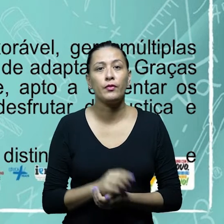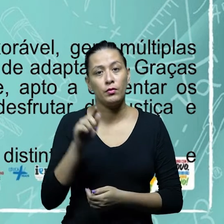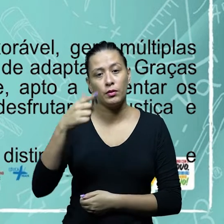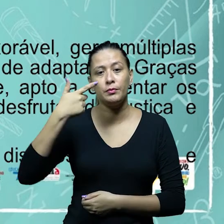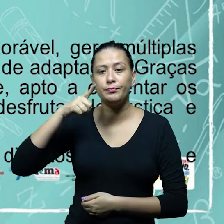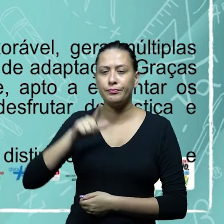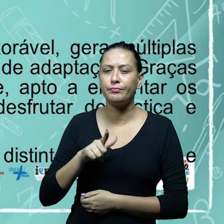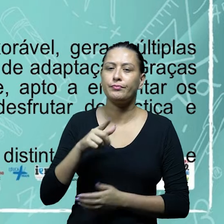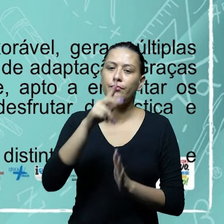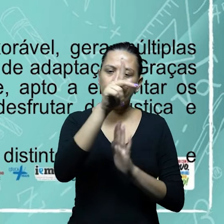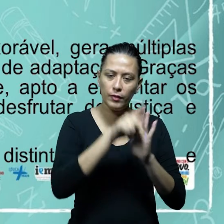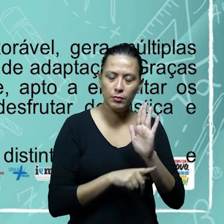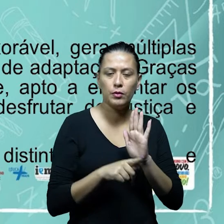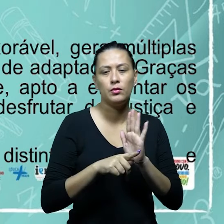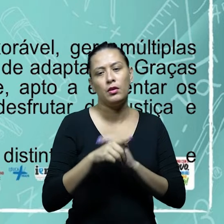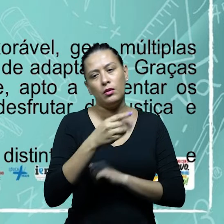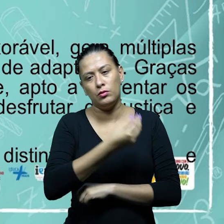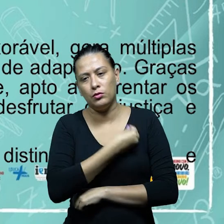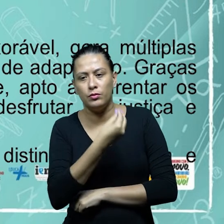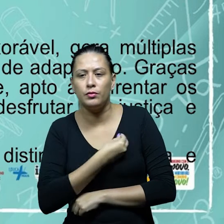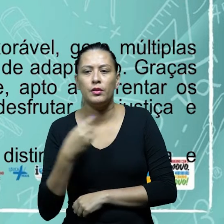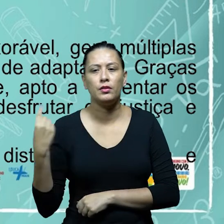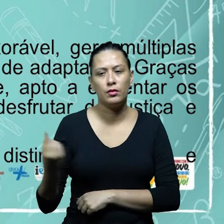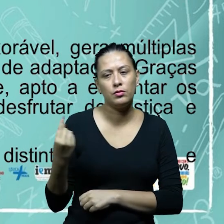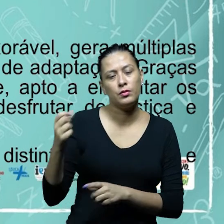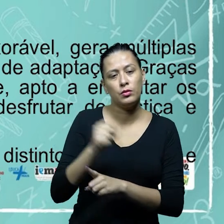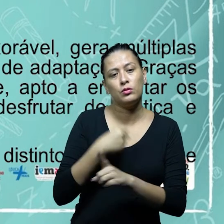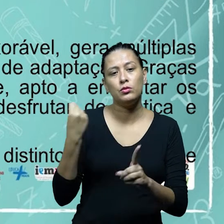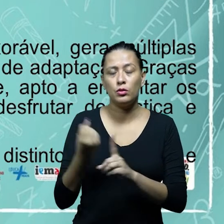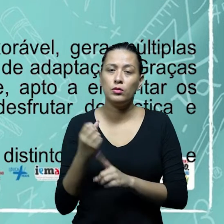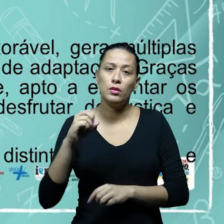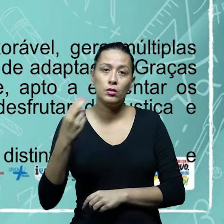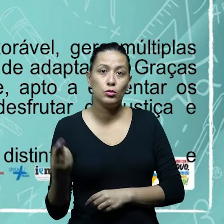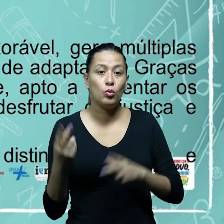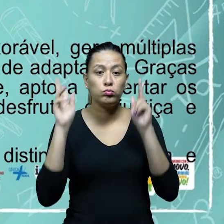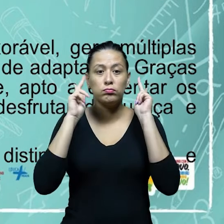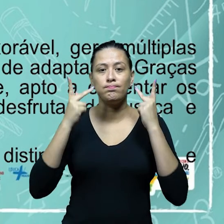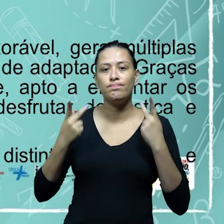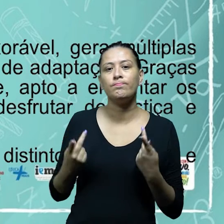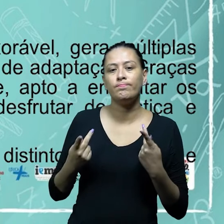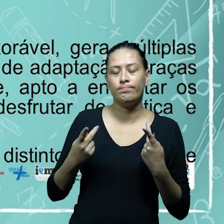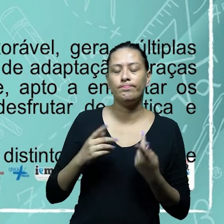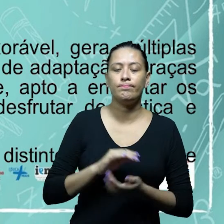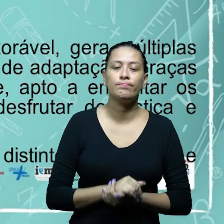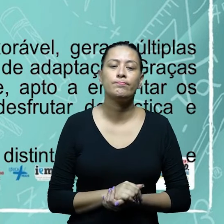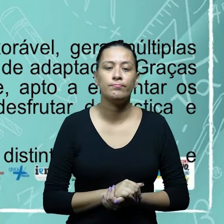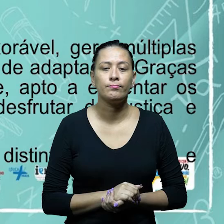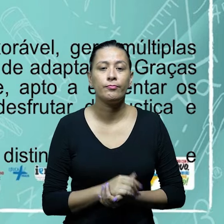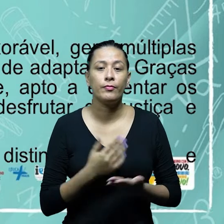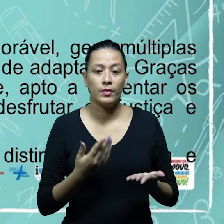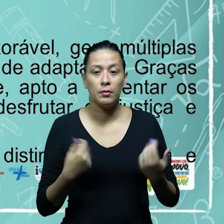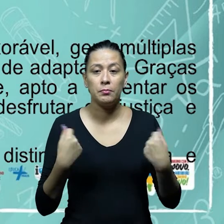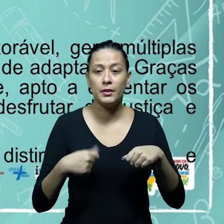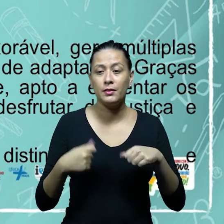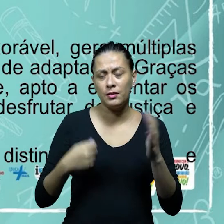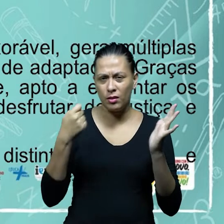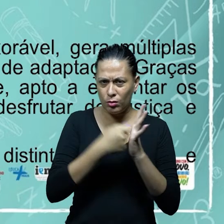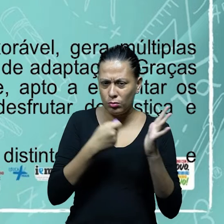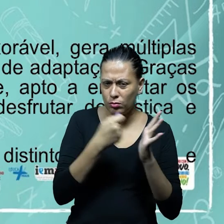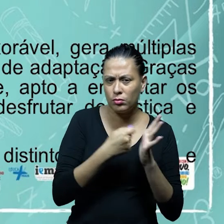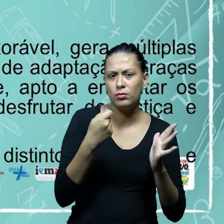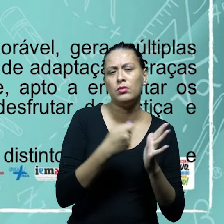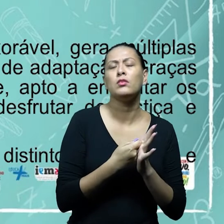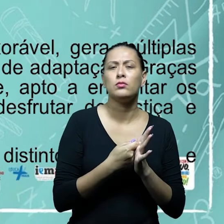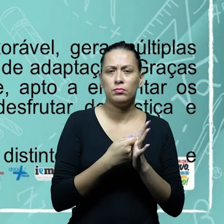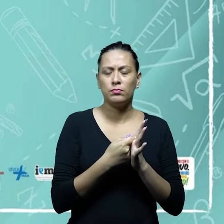para alcançar a realização de seus projetos individuais né sociais ou de humanidade o homem ele tem de